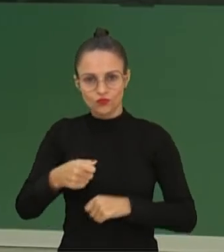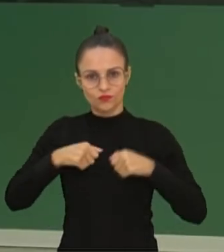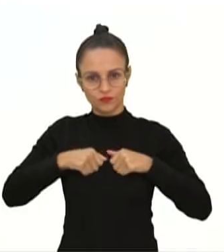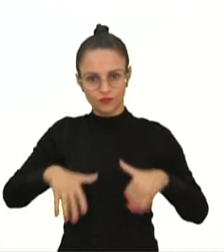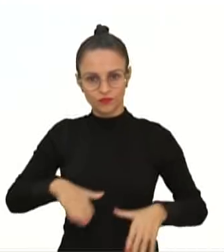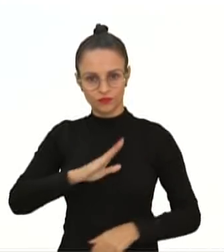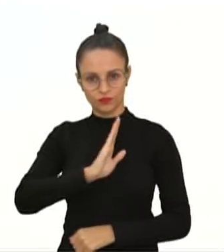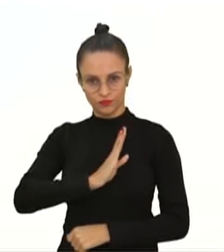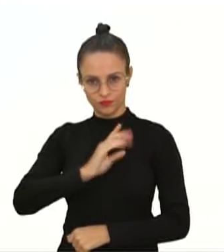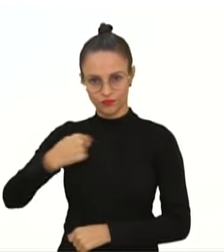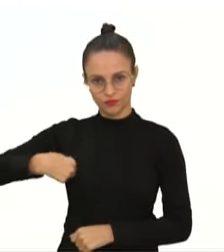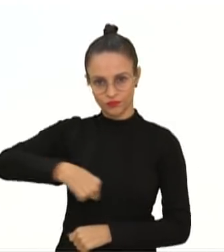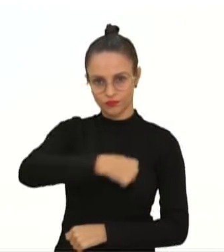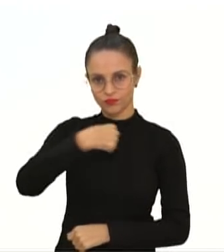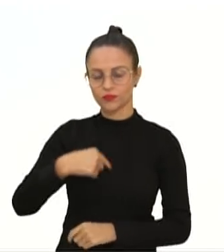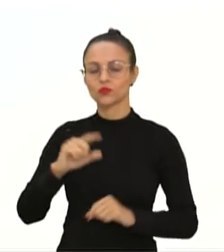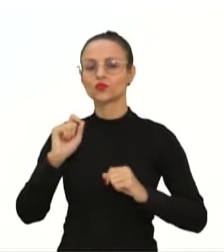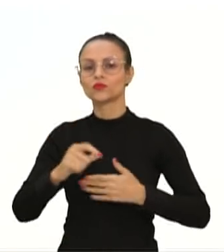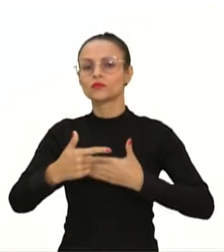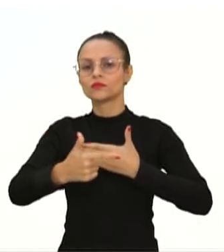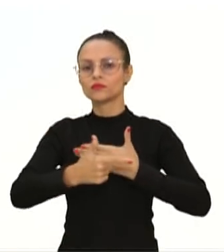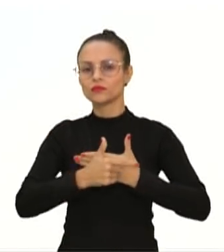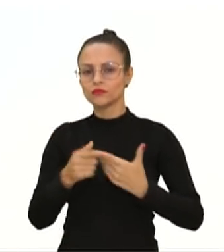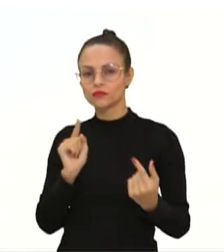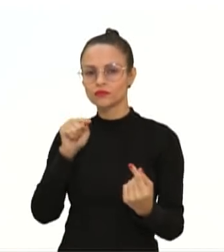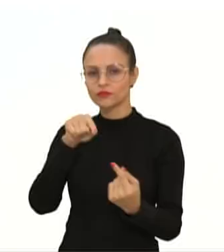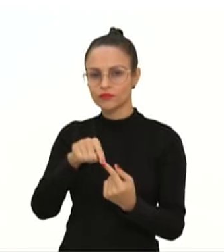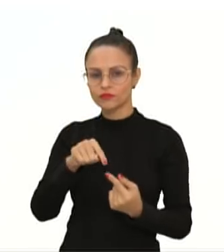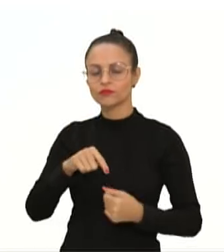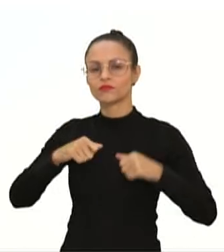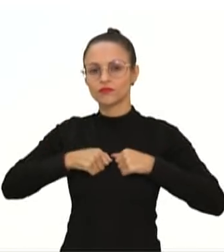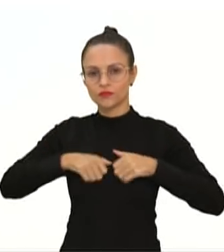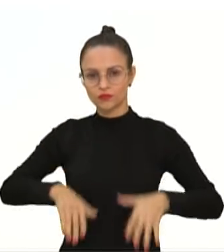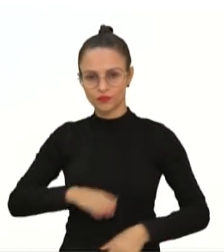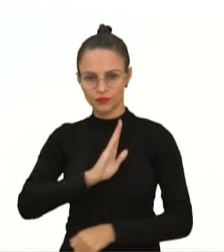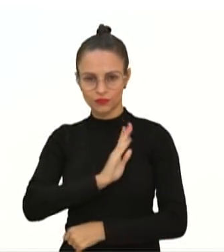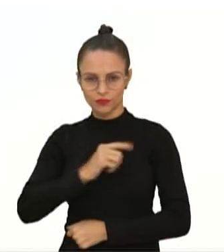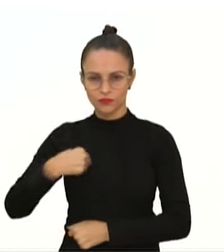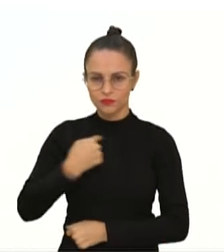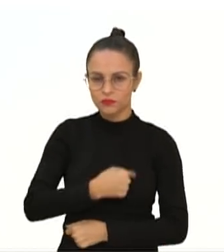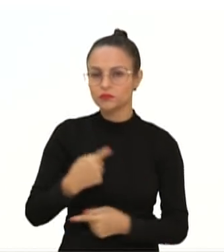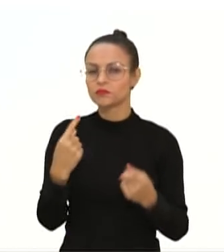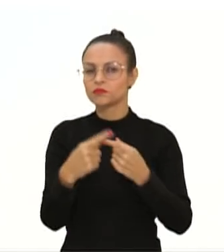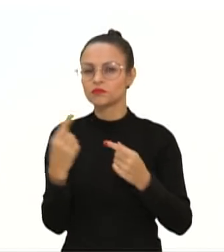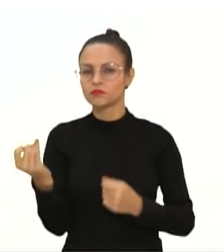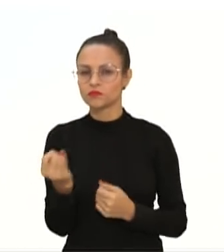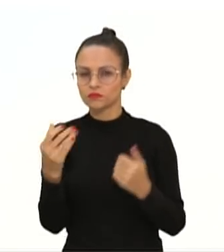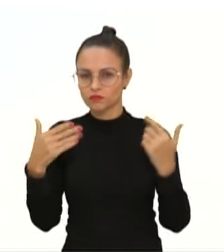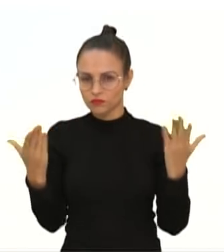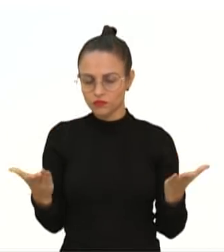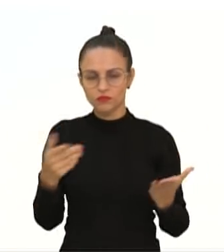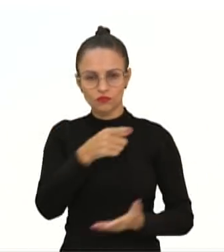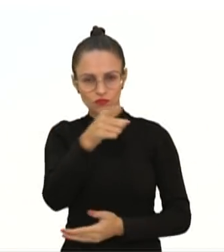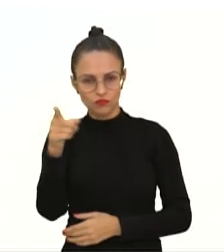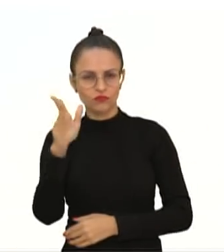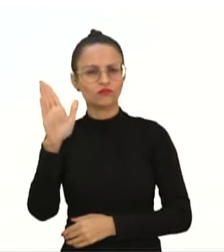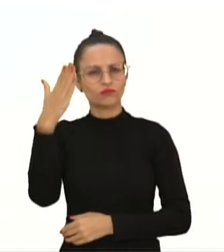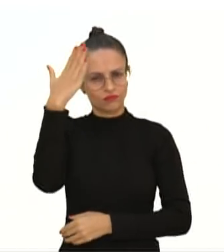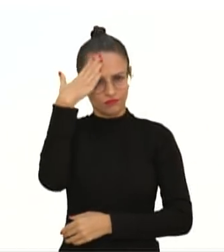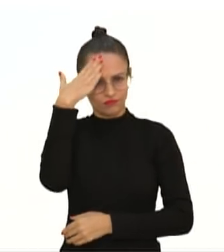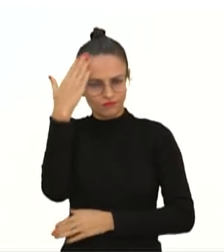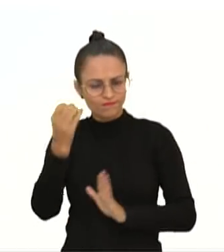sistema. Quais são as funções do sistema cardiovascular? Por que ele é importante? Alguma coisa você já deve